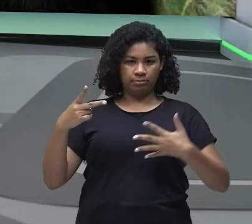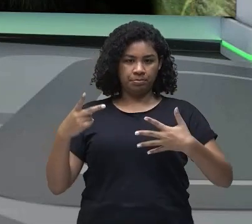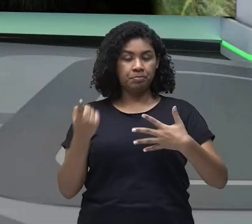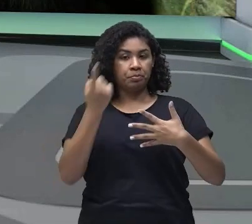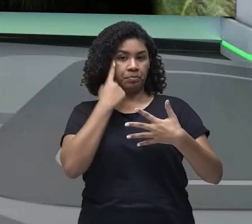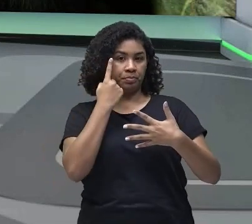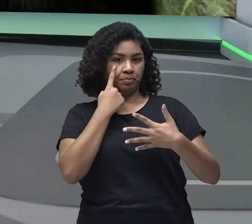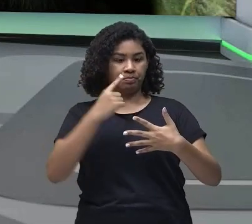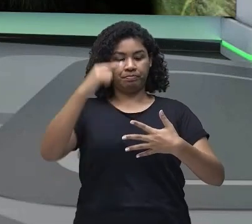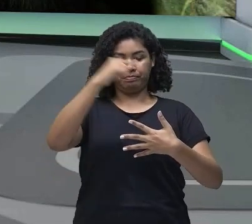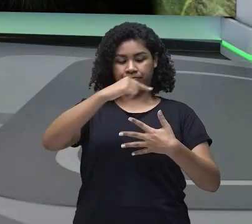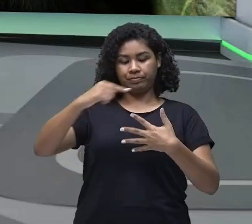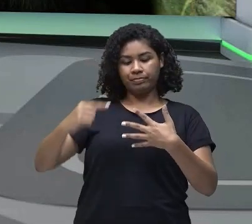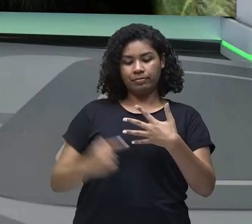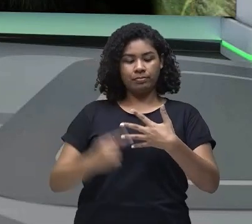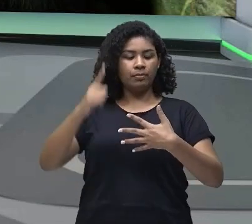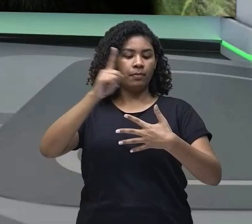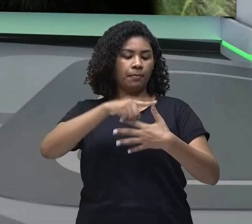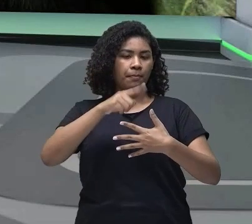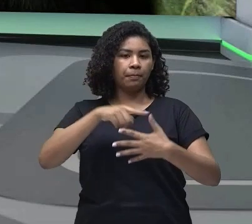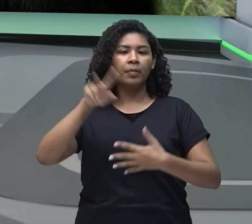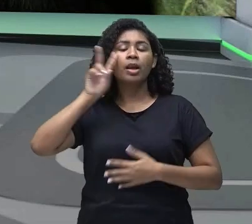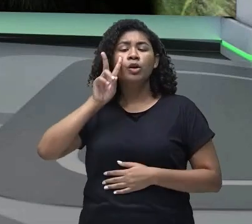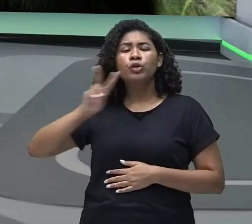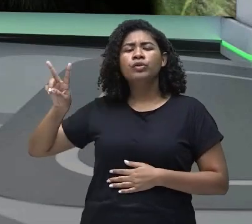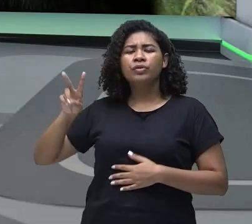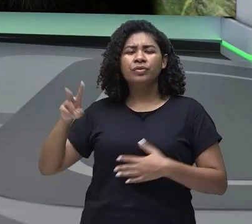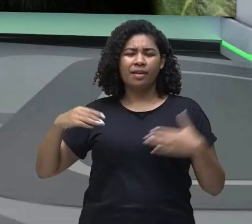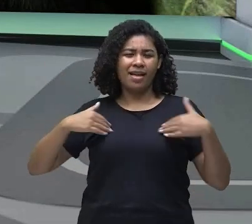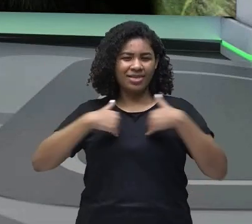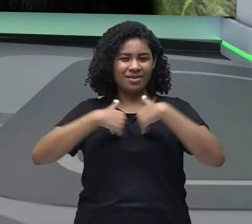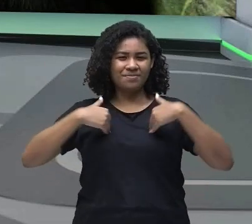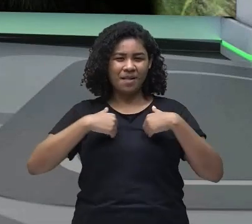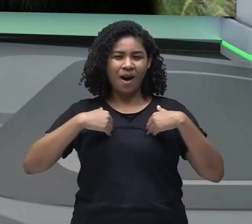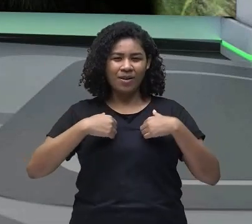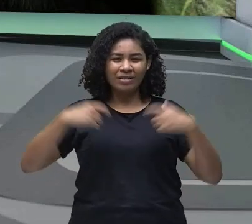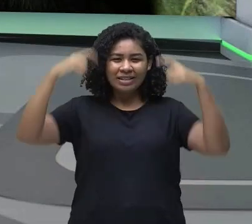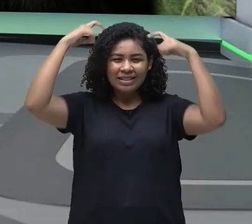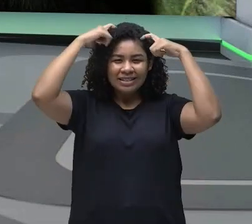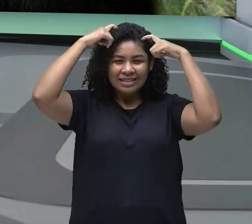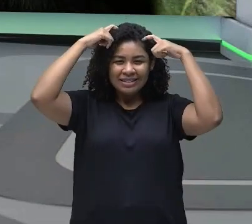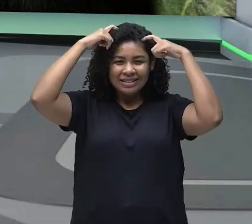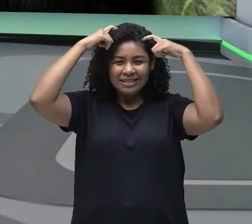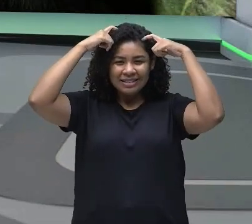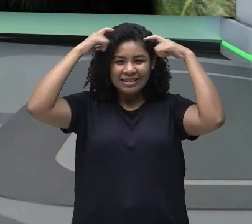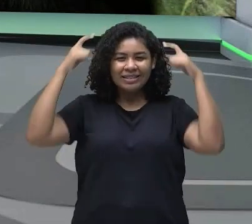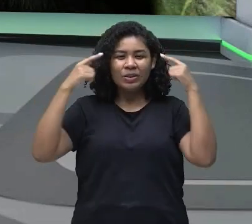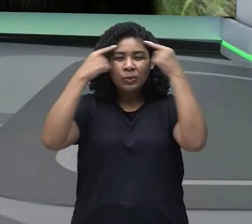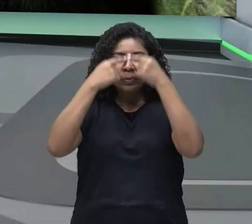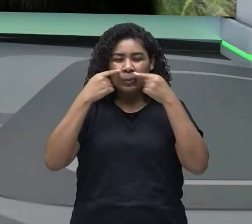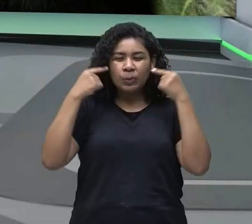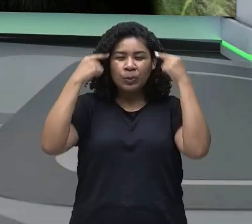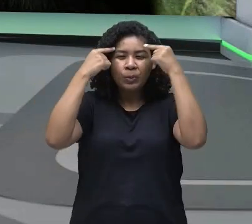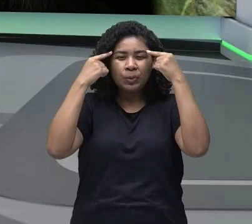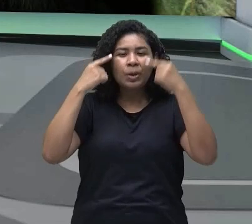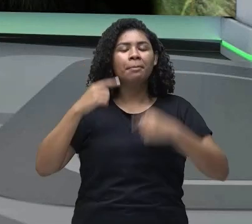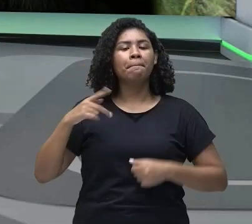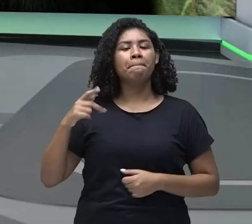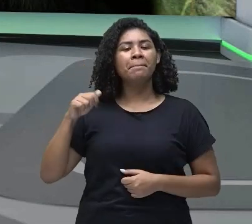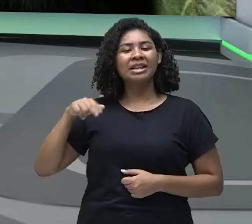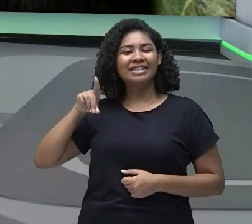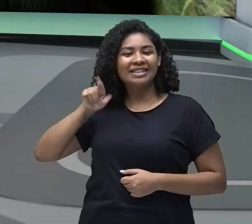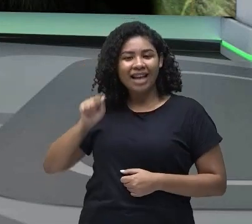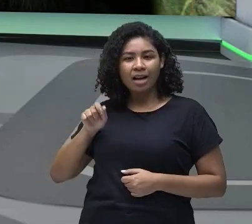reparem aqui, ó, a gente está trazendo um panda, né, enorme aqui, mas o panda, apesar do tamanho dele, ele